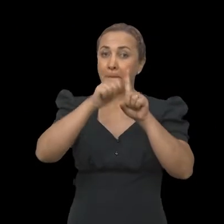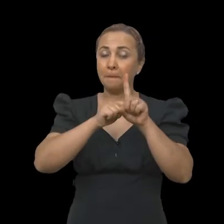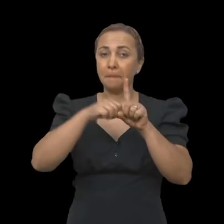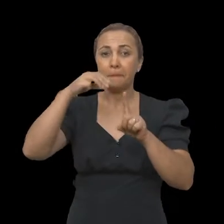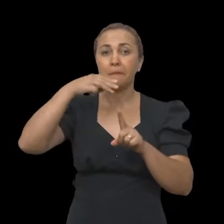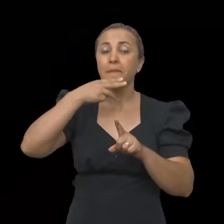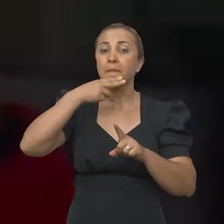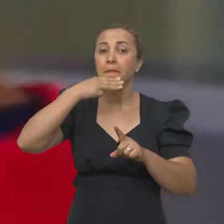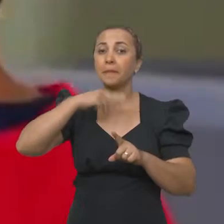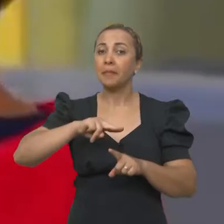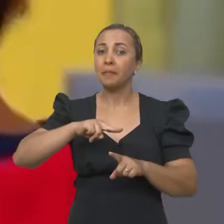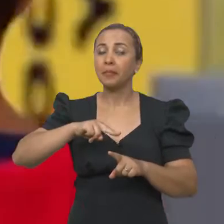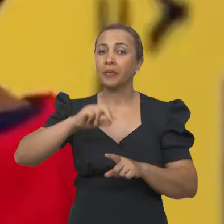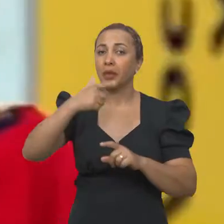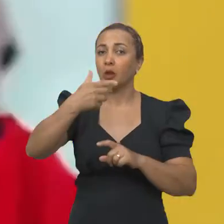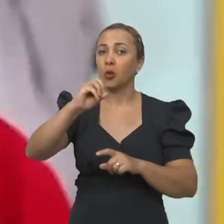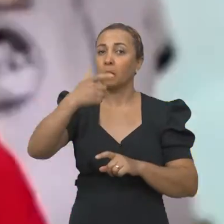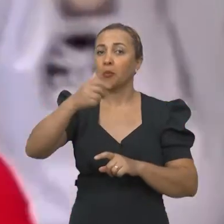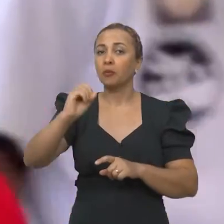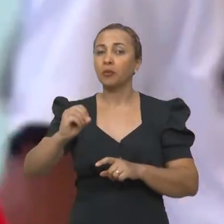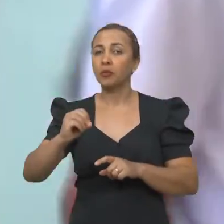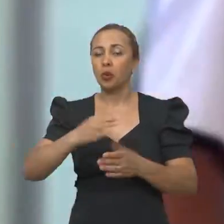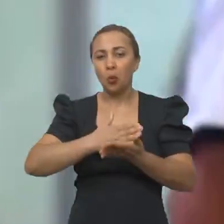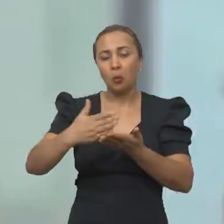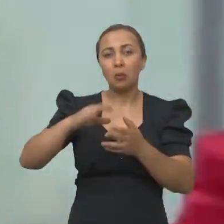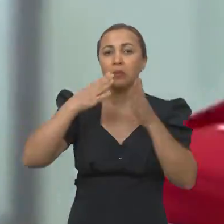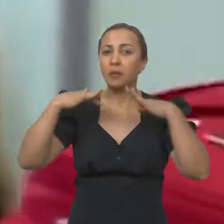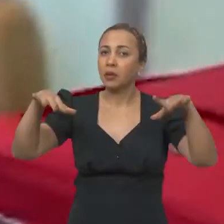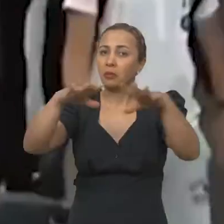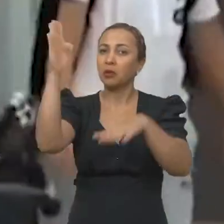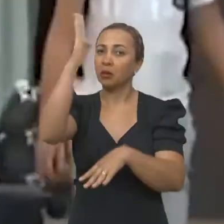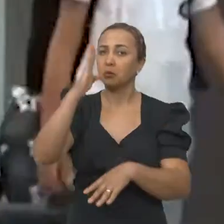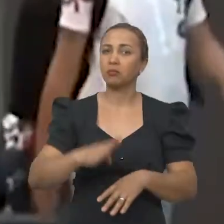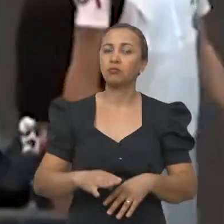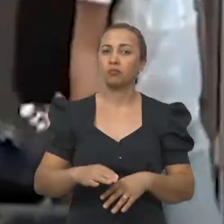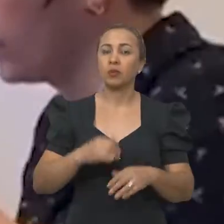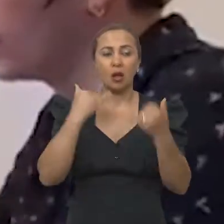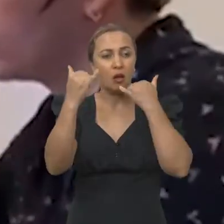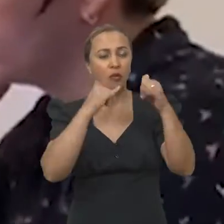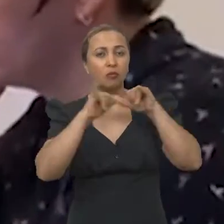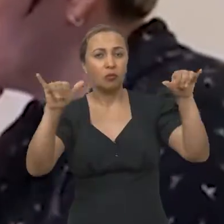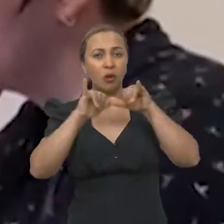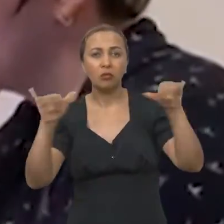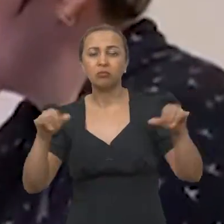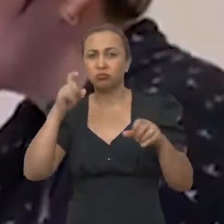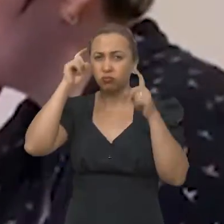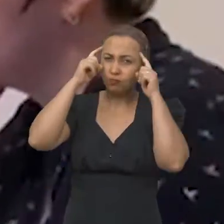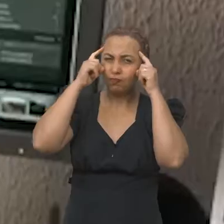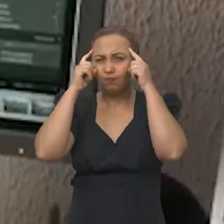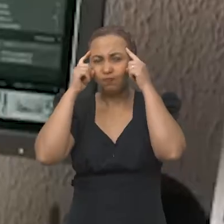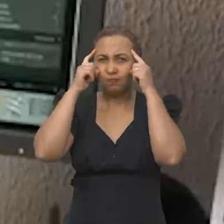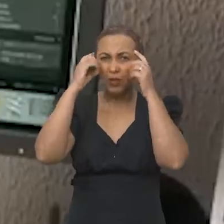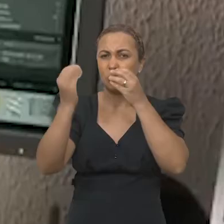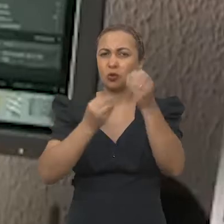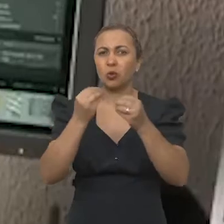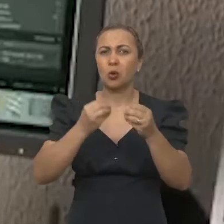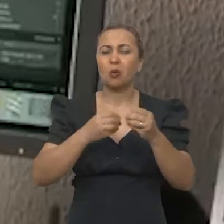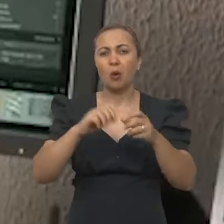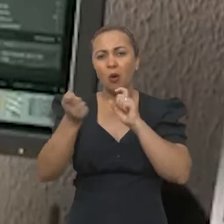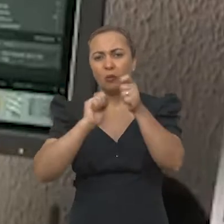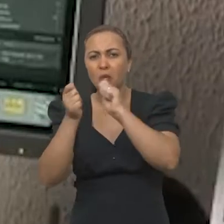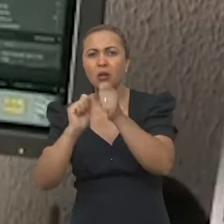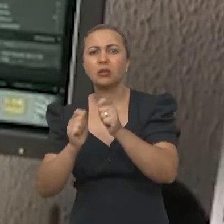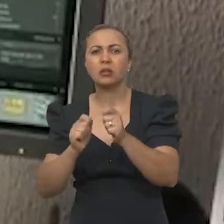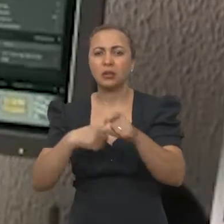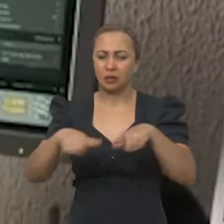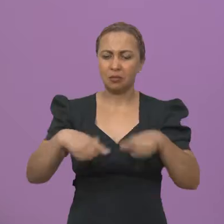Março de 2020, início da pandemia do Covid-19 no Brasil. Notícias preocupantes das condições de trabalho de jornalistas